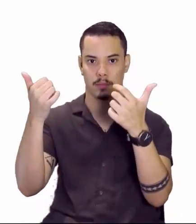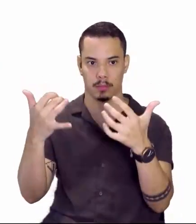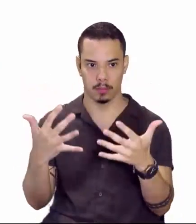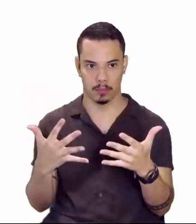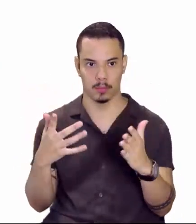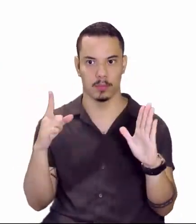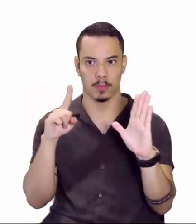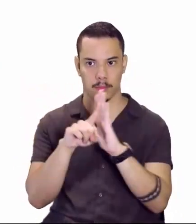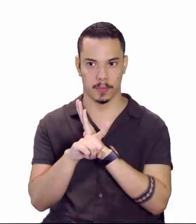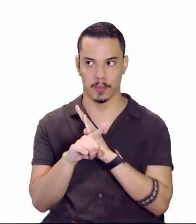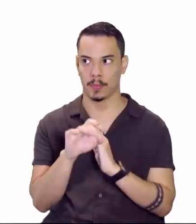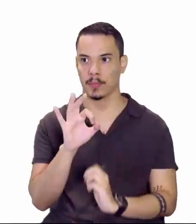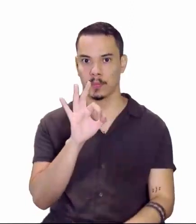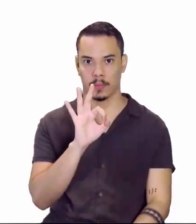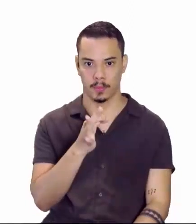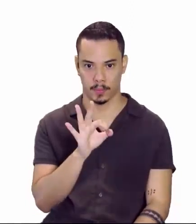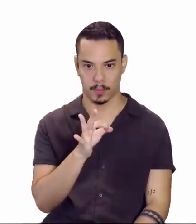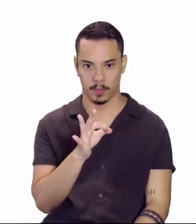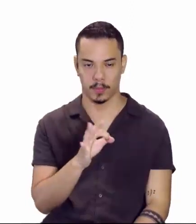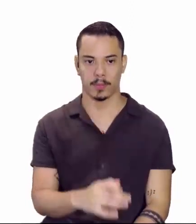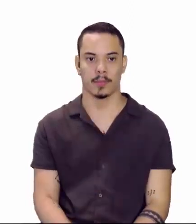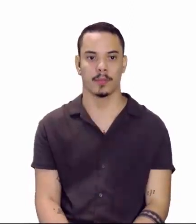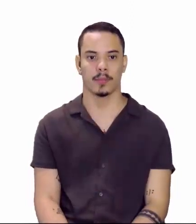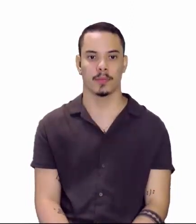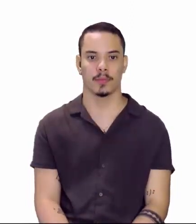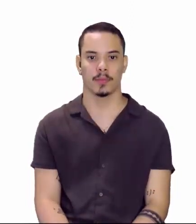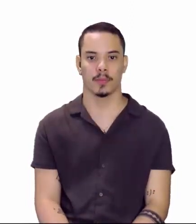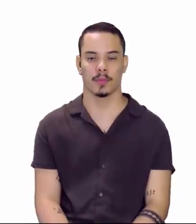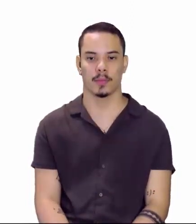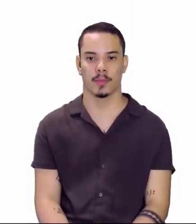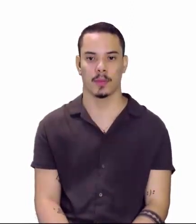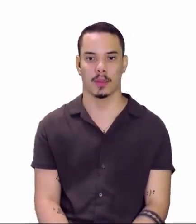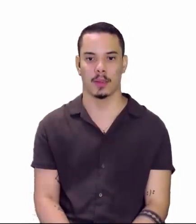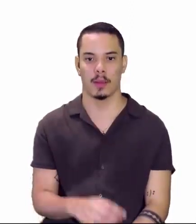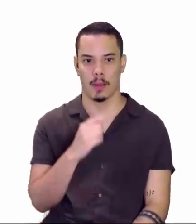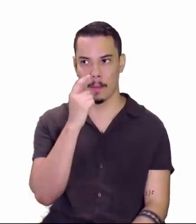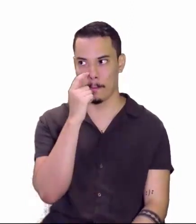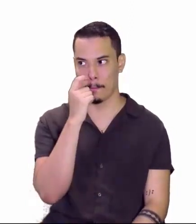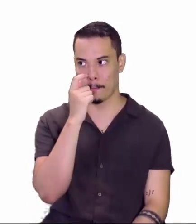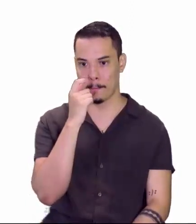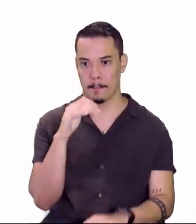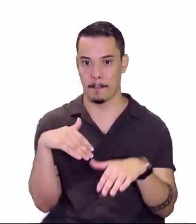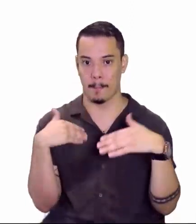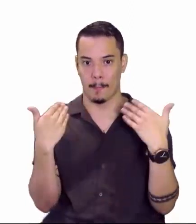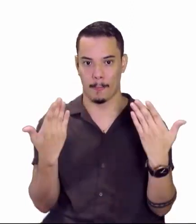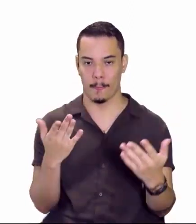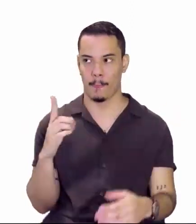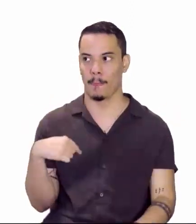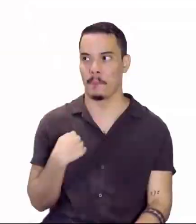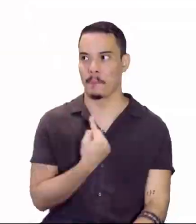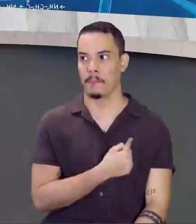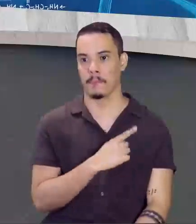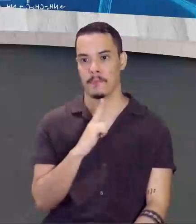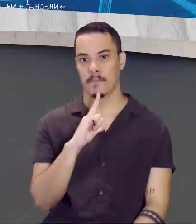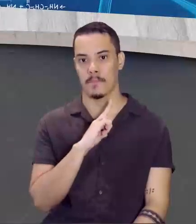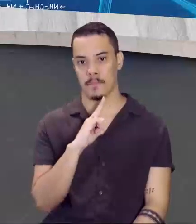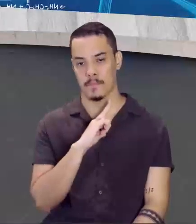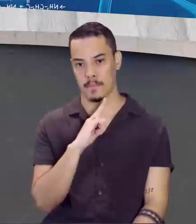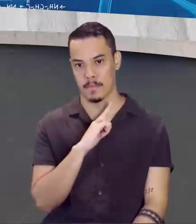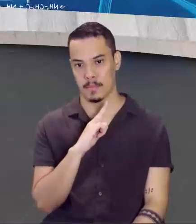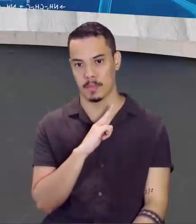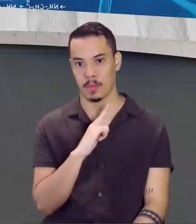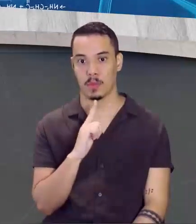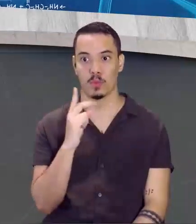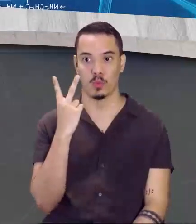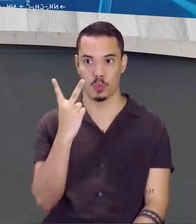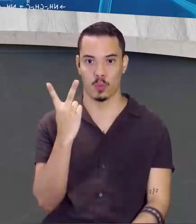desta questão, tá certo? Então, meus caros alunos, nós tivemos praticamente